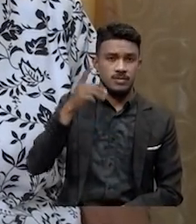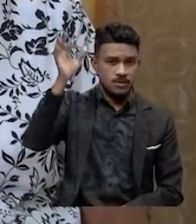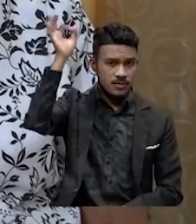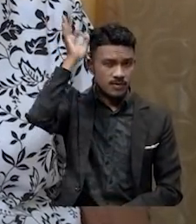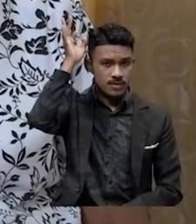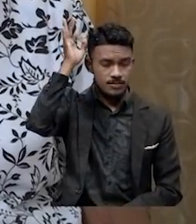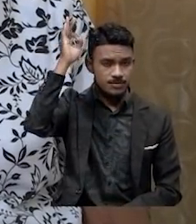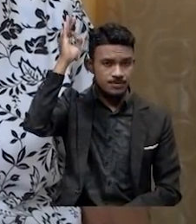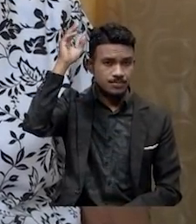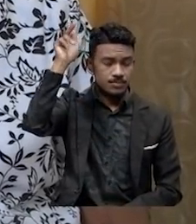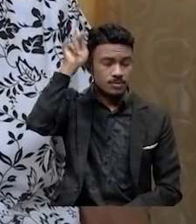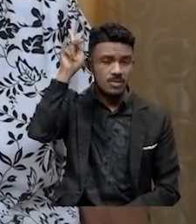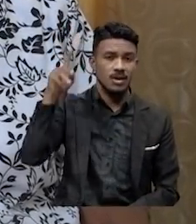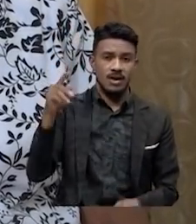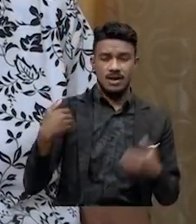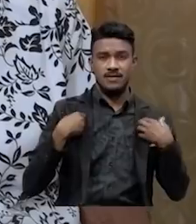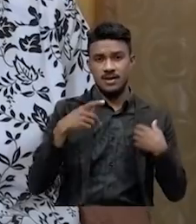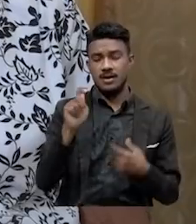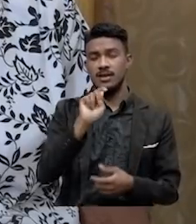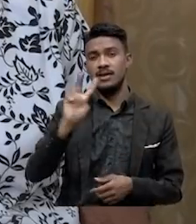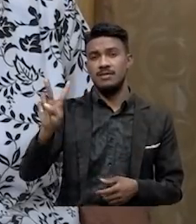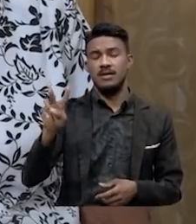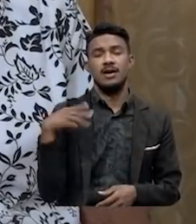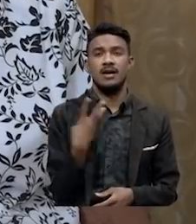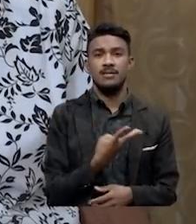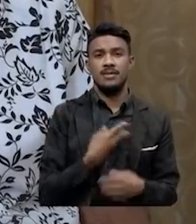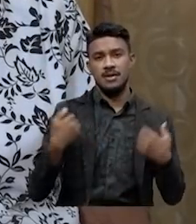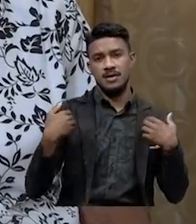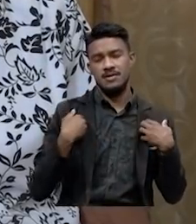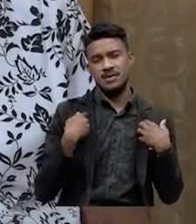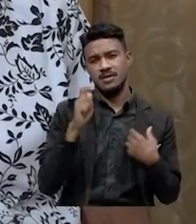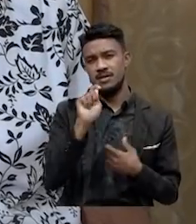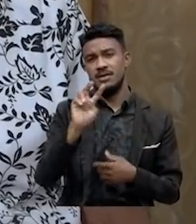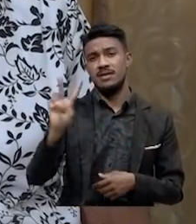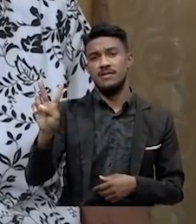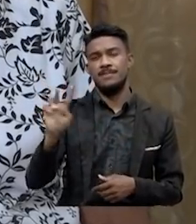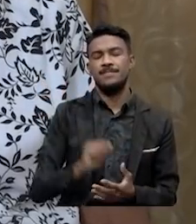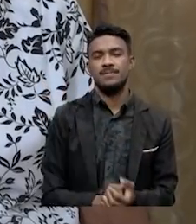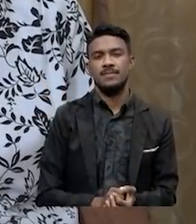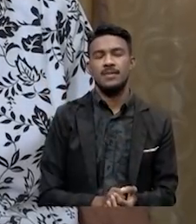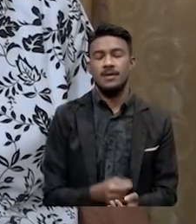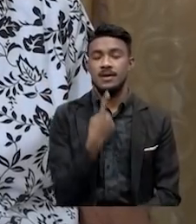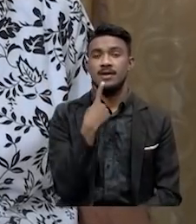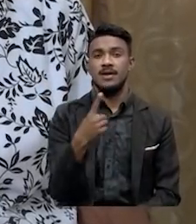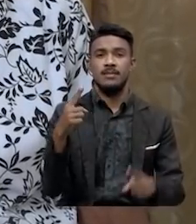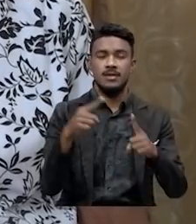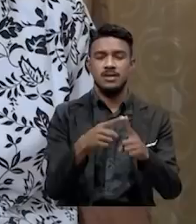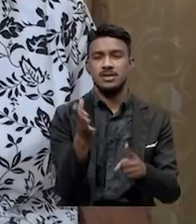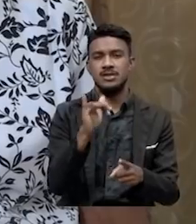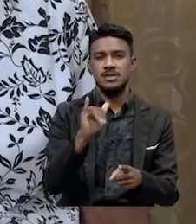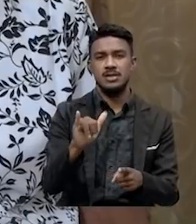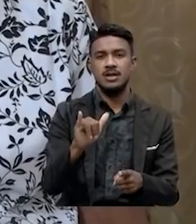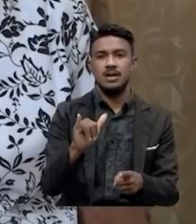televisão a mim mostra nesse momento e a dona televisão relata na e a xira que sai